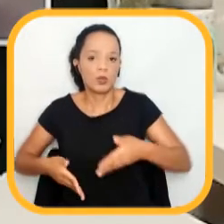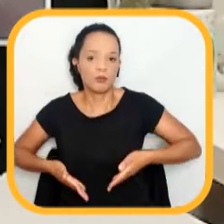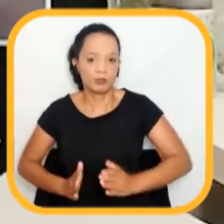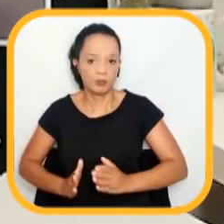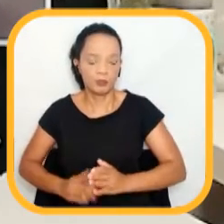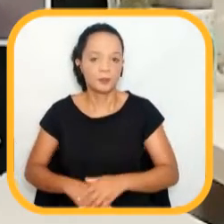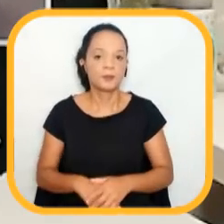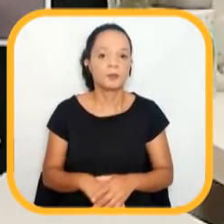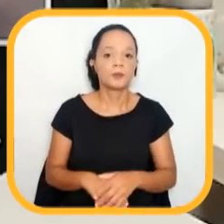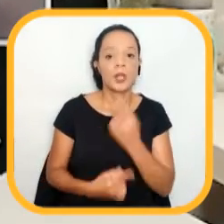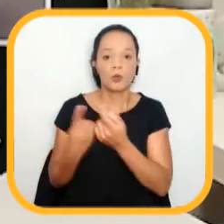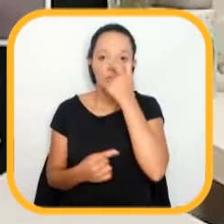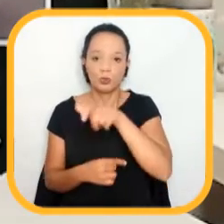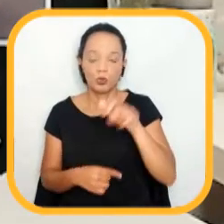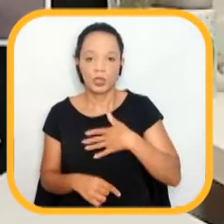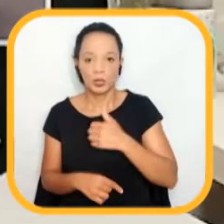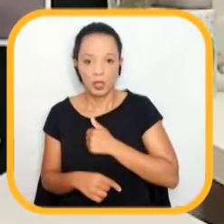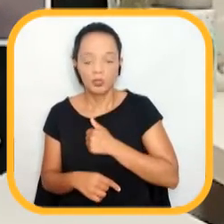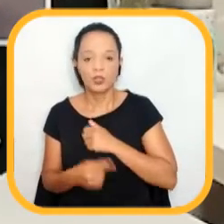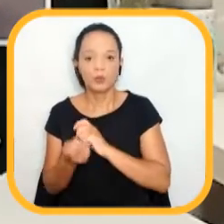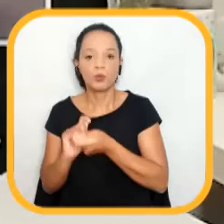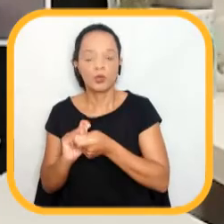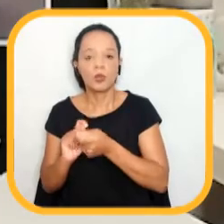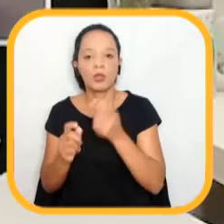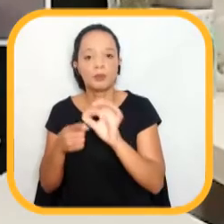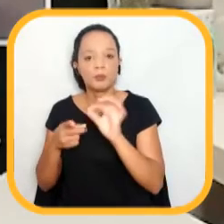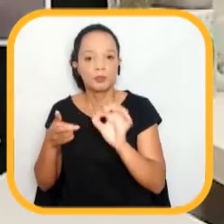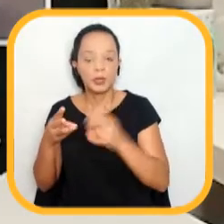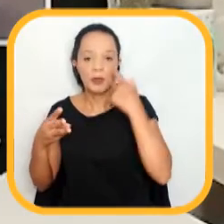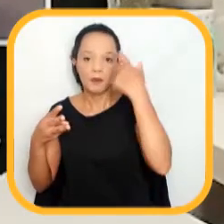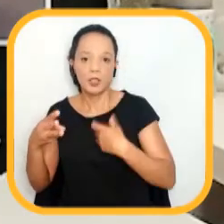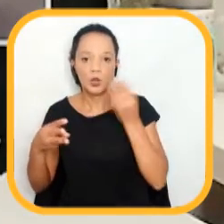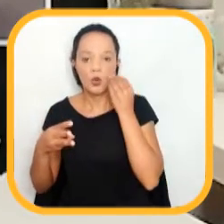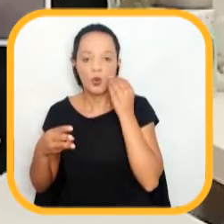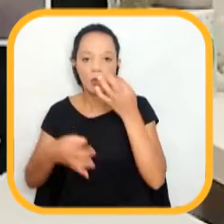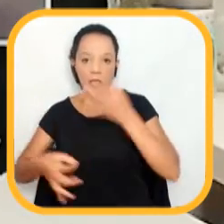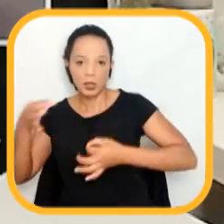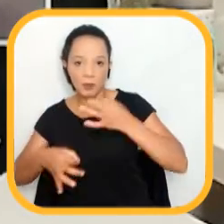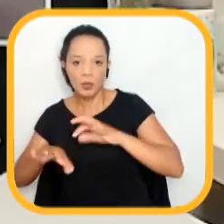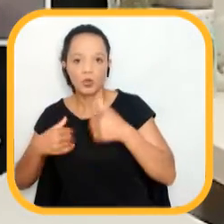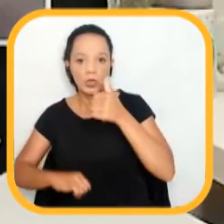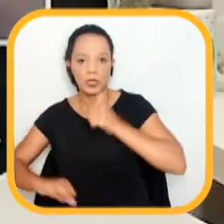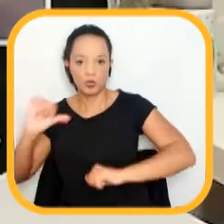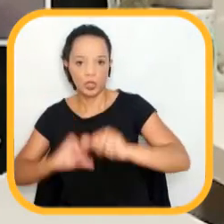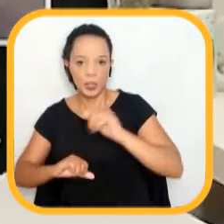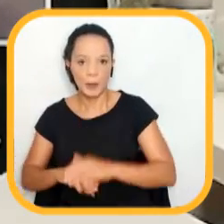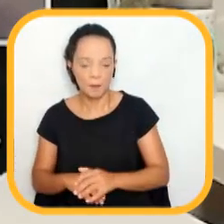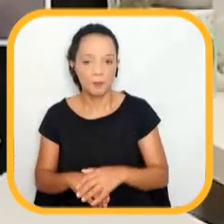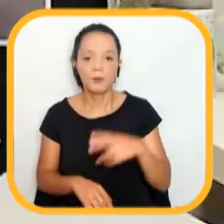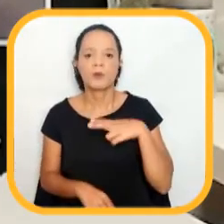associadas ao seu sexo biológico. Algumas pessoas trans alteram as suas características físicas através de tratamentos e